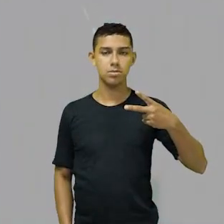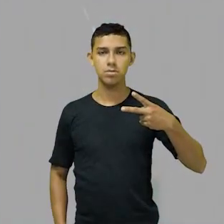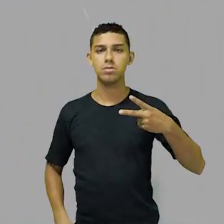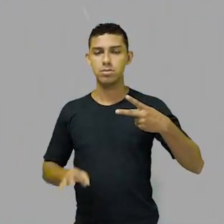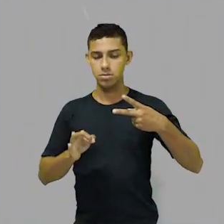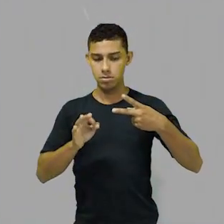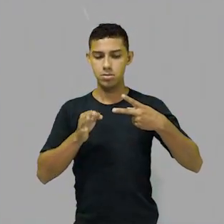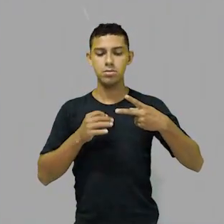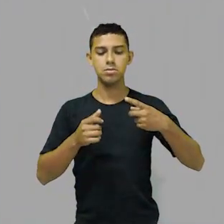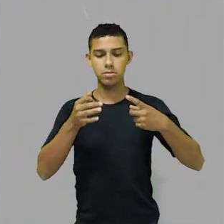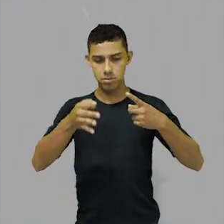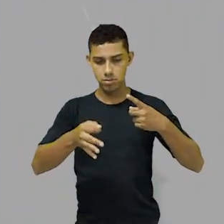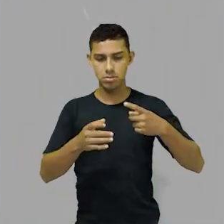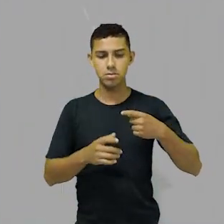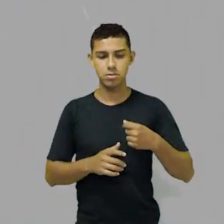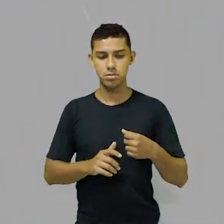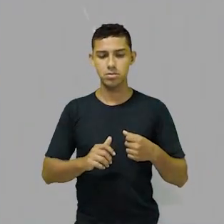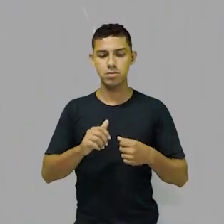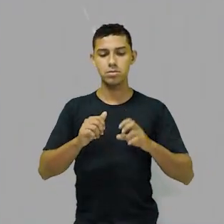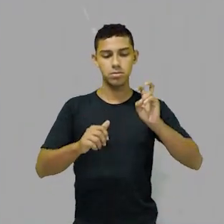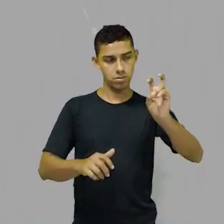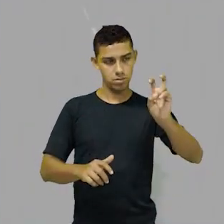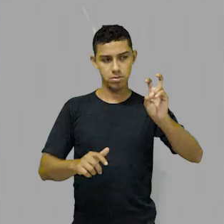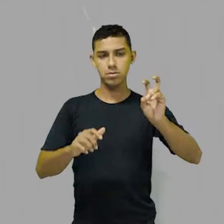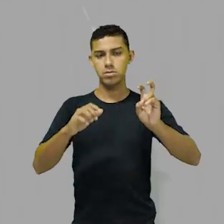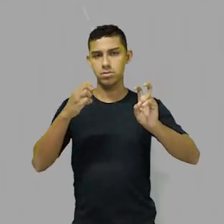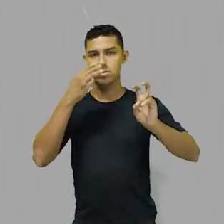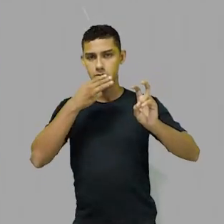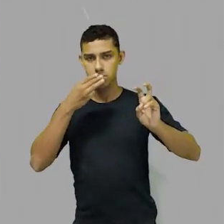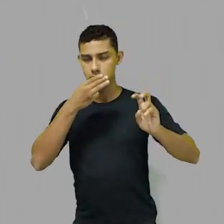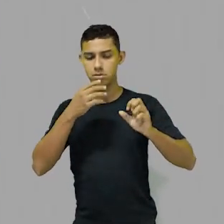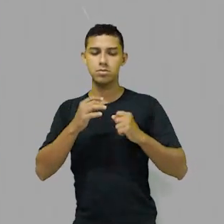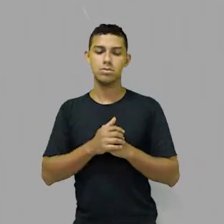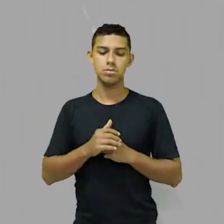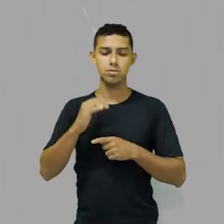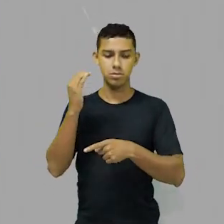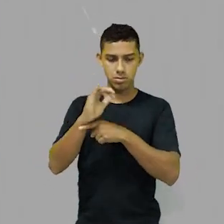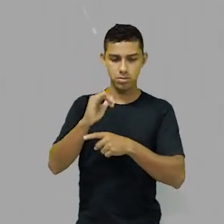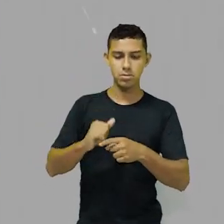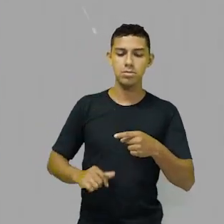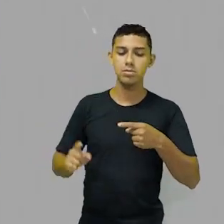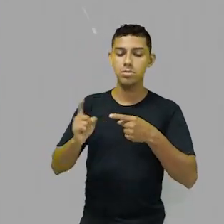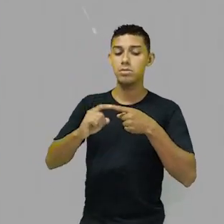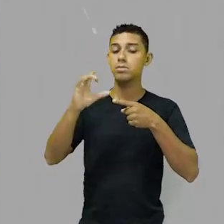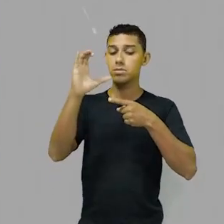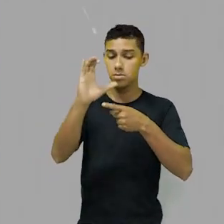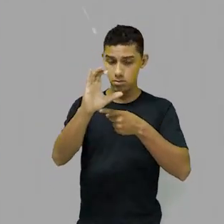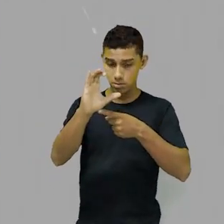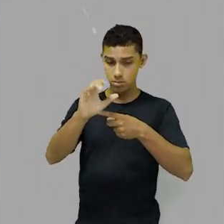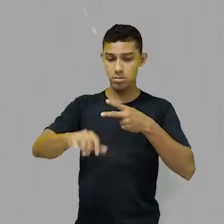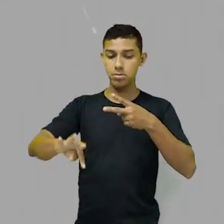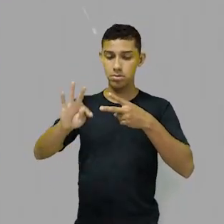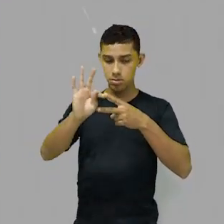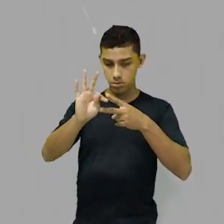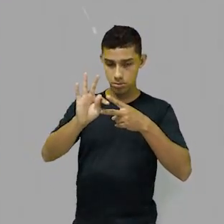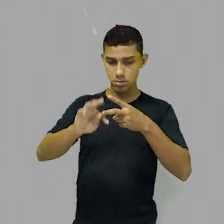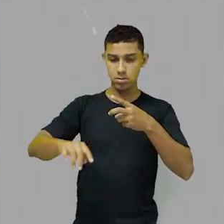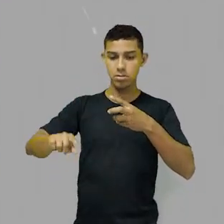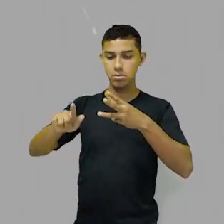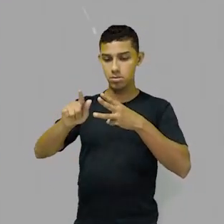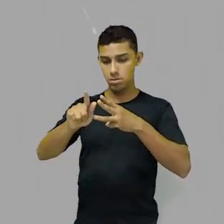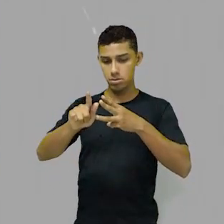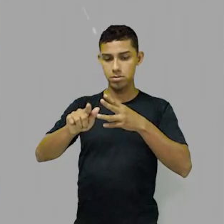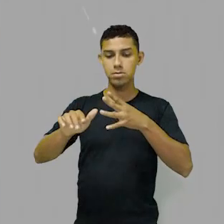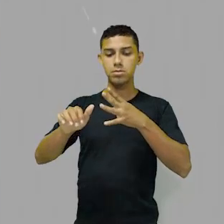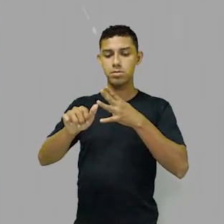para vocês, que é o açúcar de 5 carbonos. Nós encontramos citosina, timina, guanina e